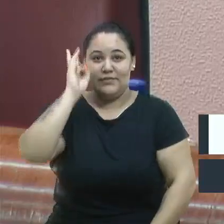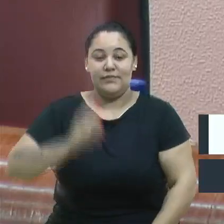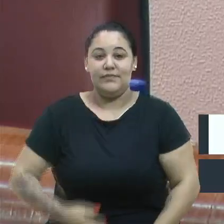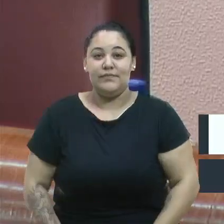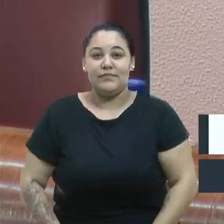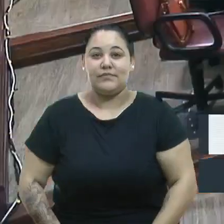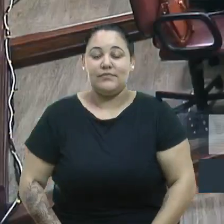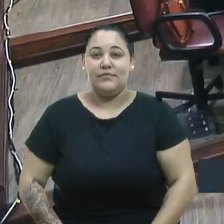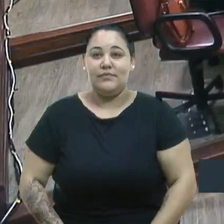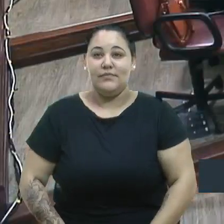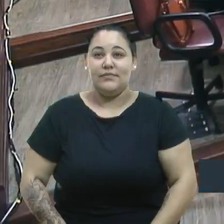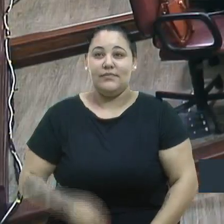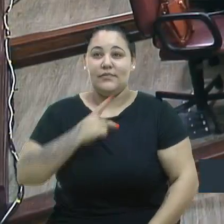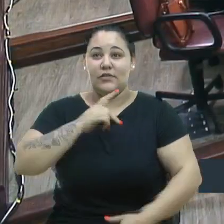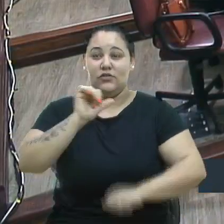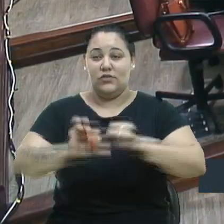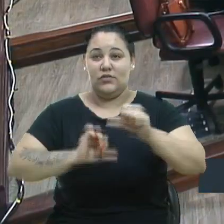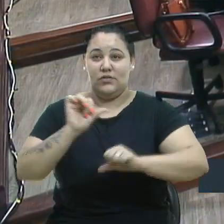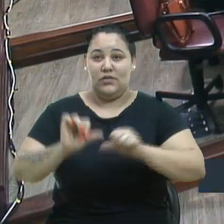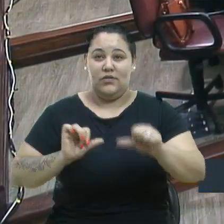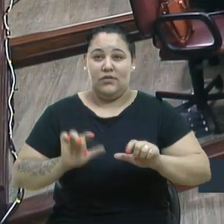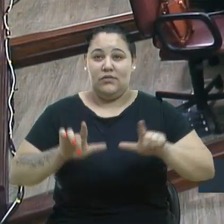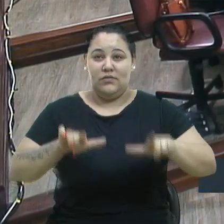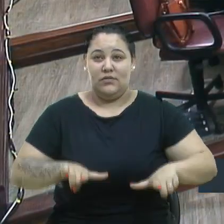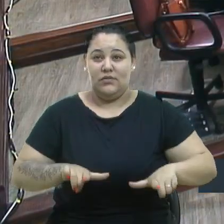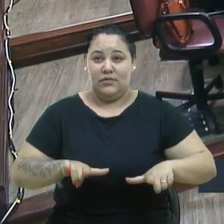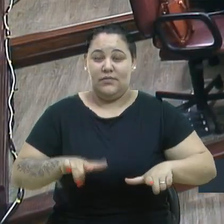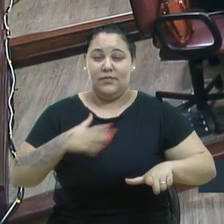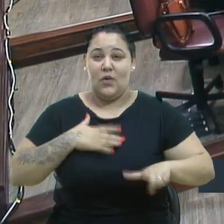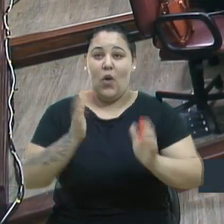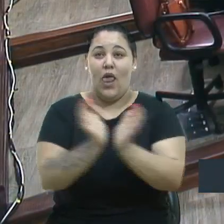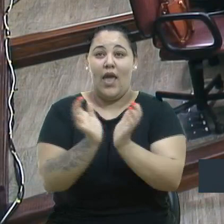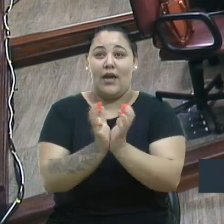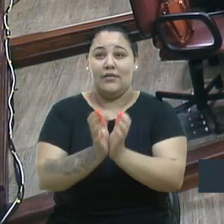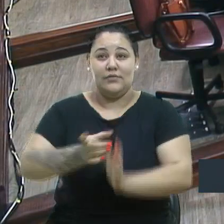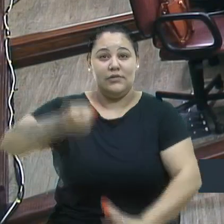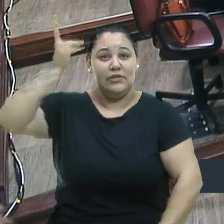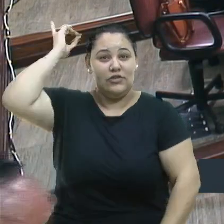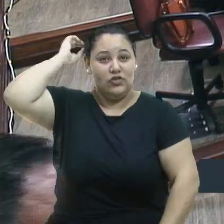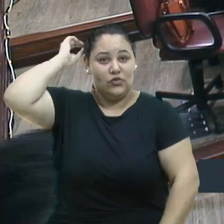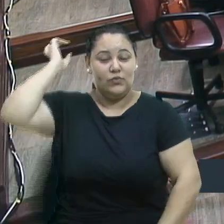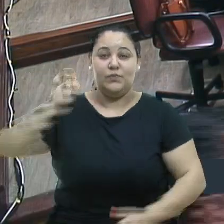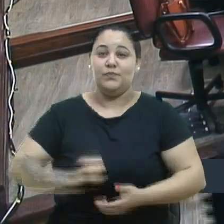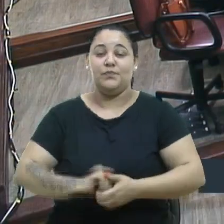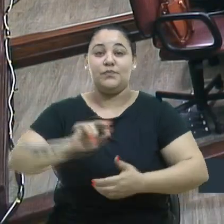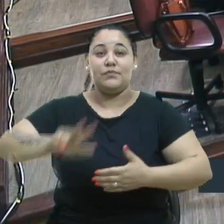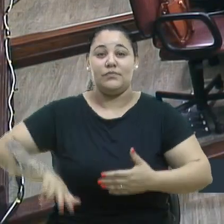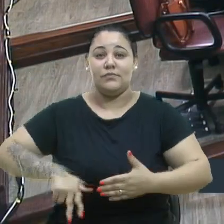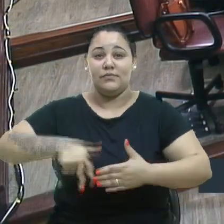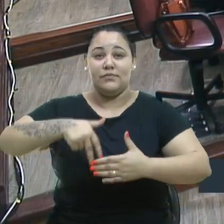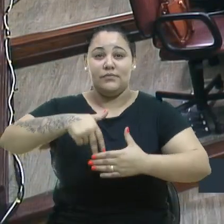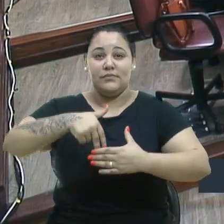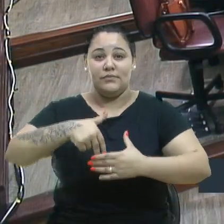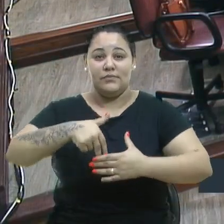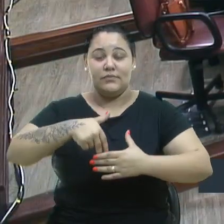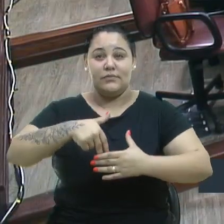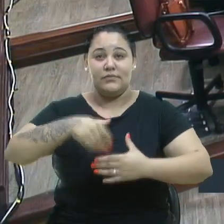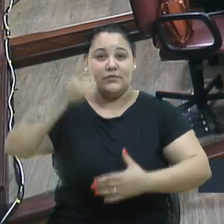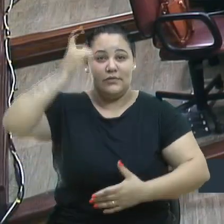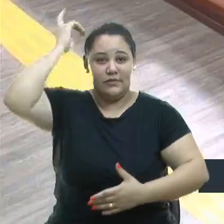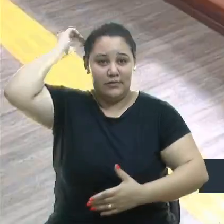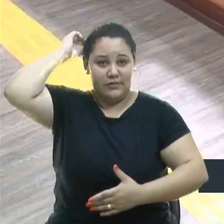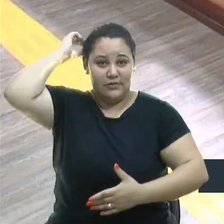Nobre presidente, eu passo meu grande expediente ao colega Lucas Gil. Na tribuna, vereador Lucas Gil.